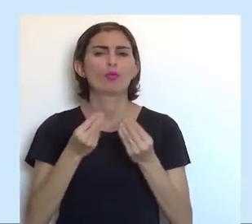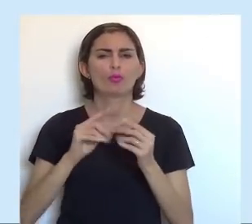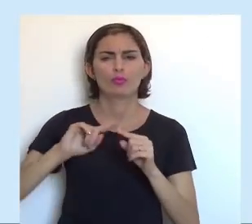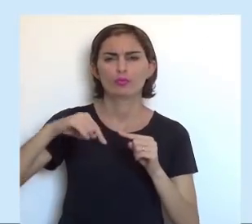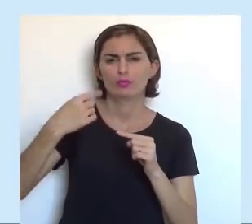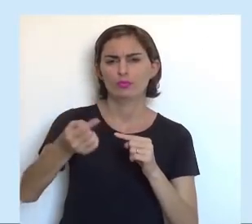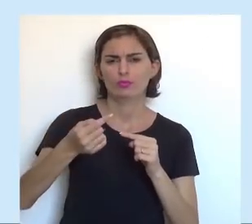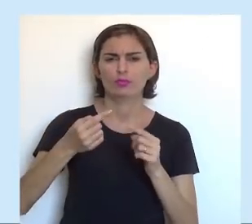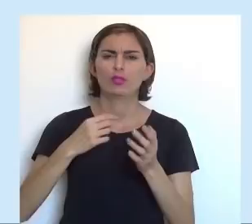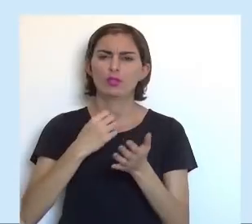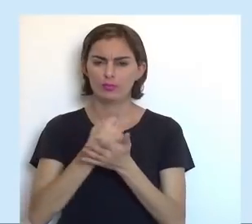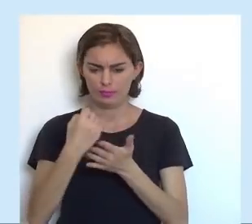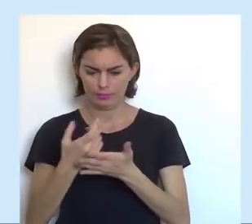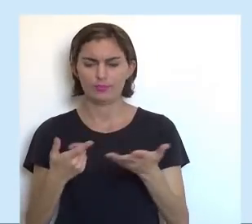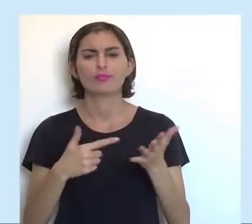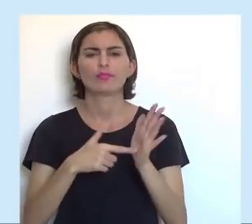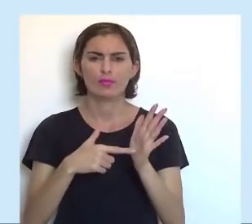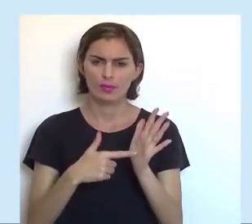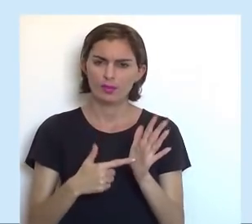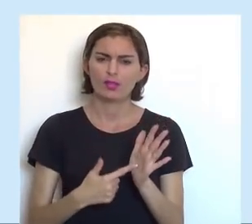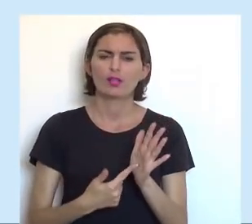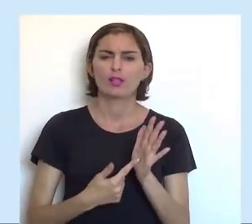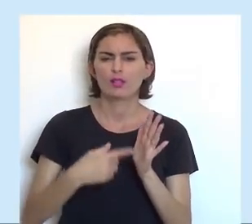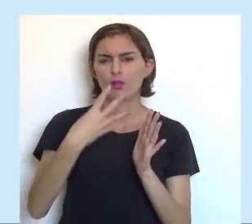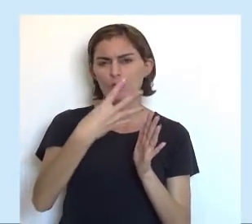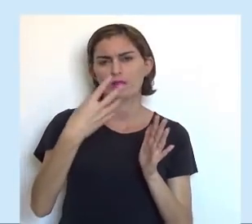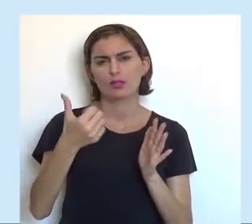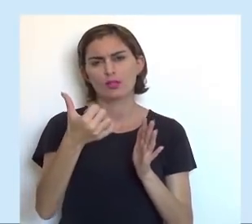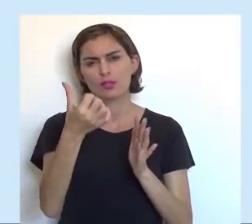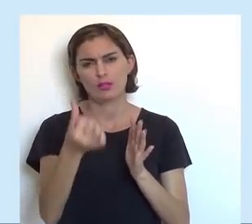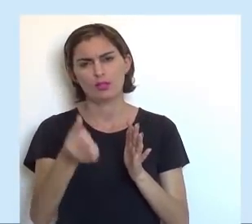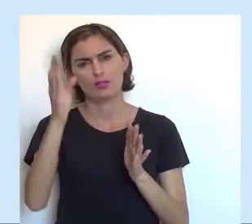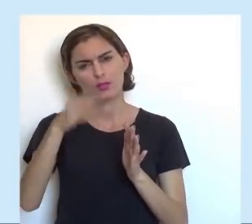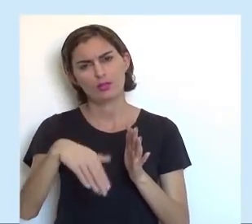a lei no CONAMA, cuja resolução é